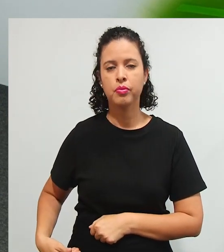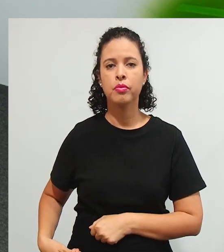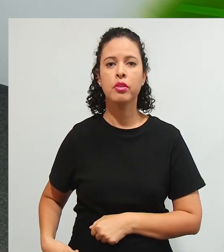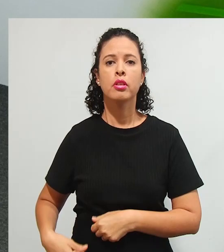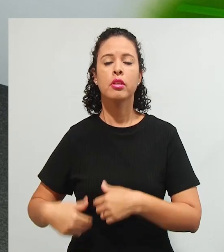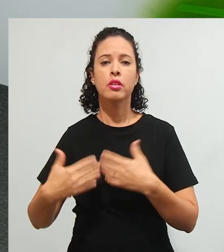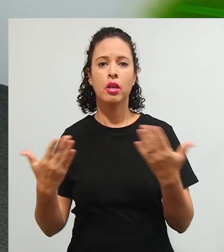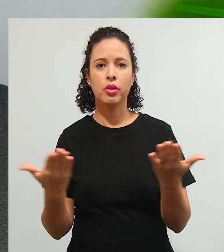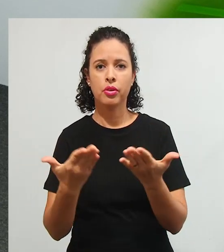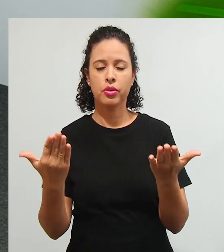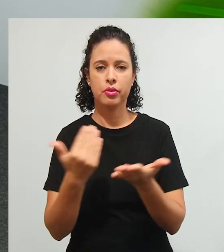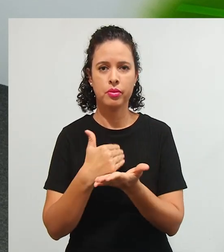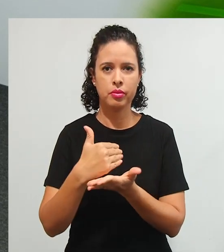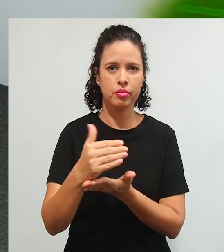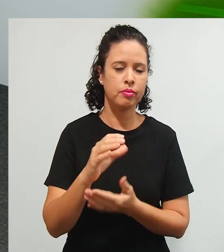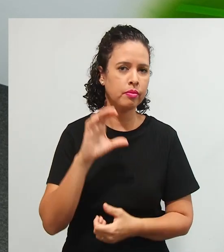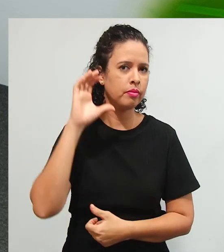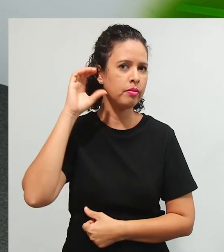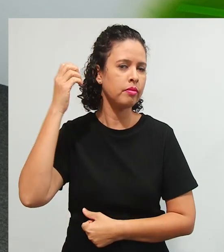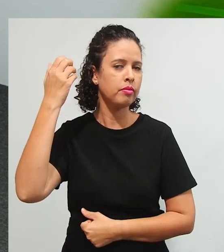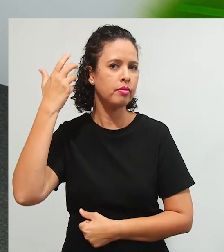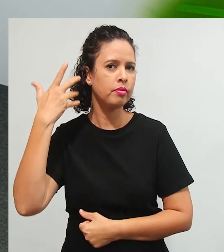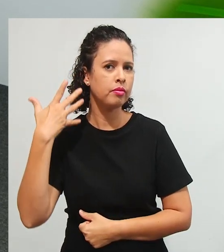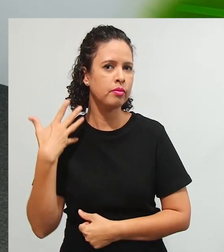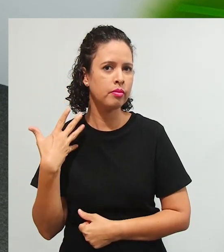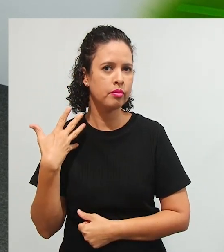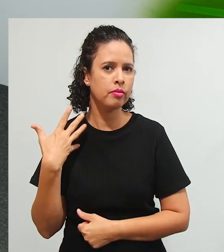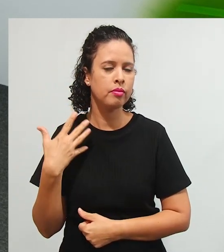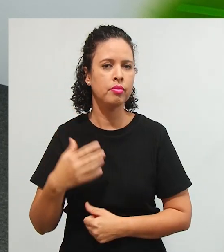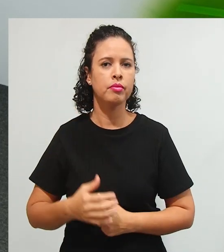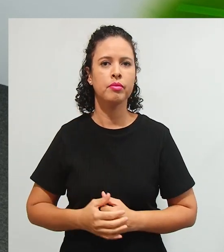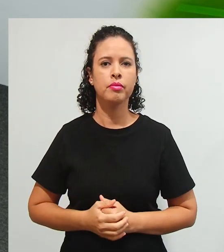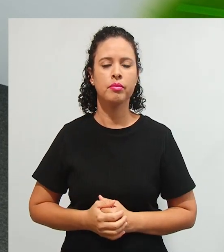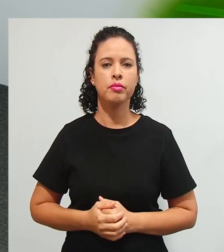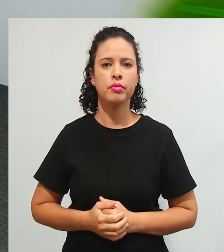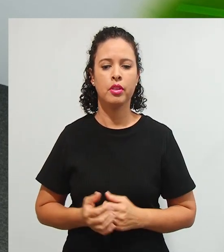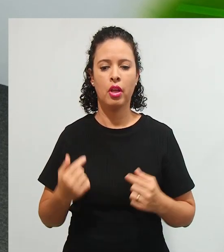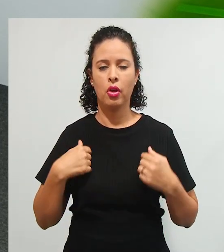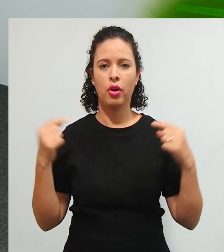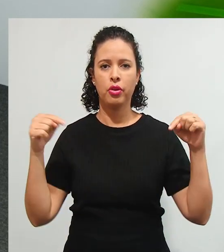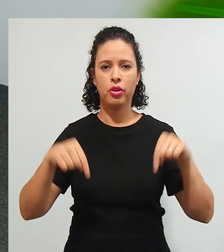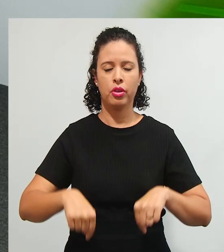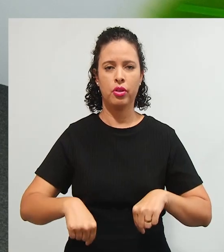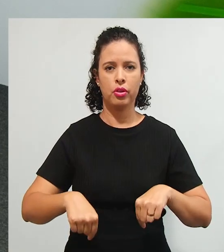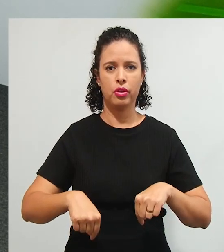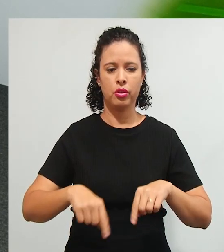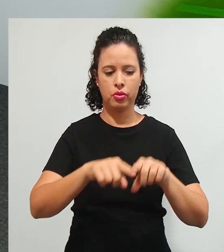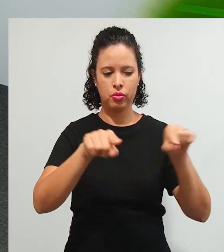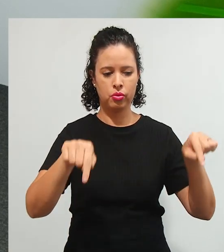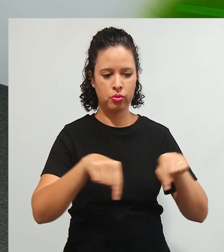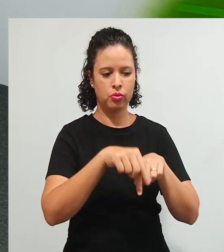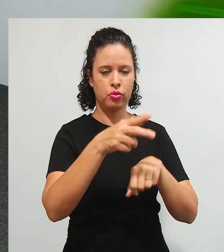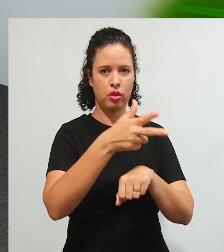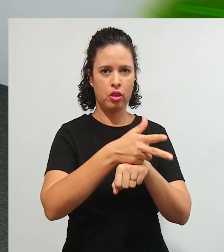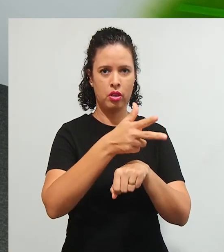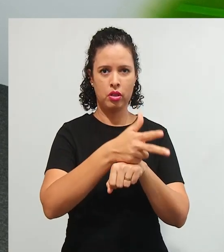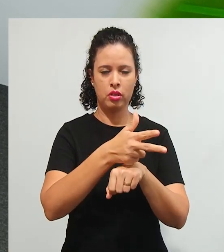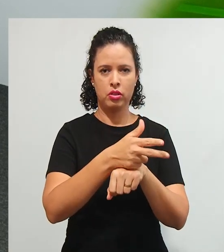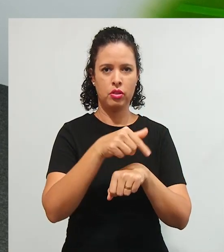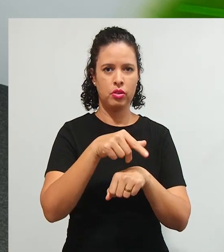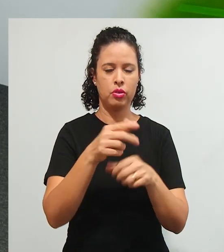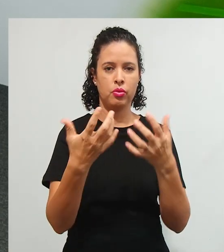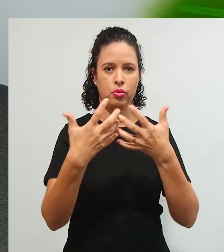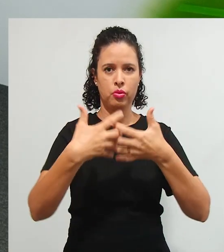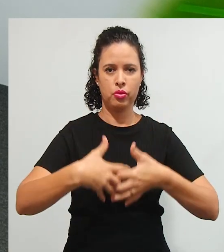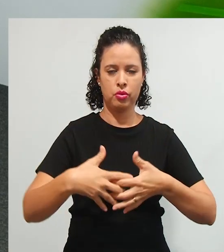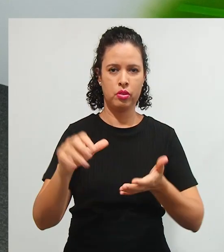Bom, agora irei fazer minha audiodescrição. Estou aqui no estúdio de gravação do